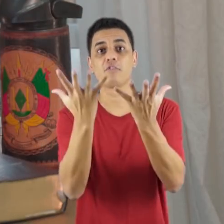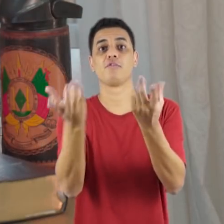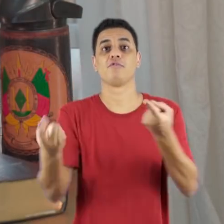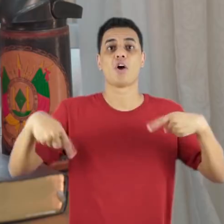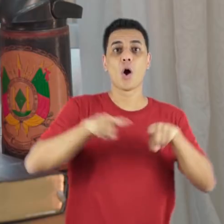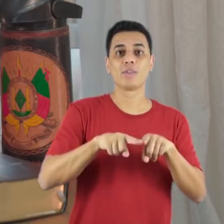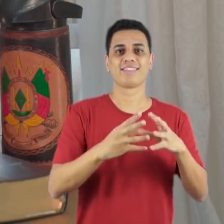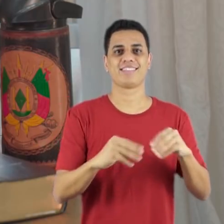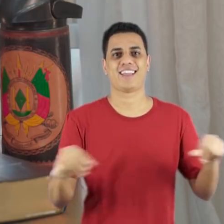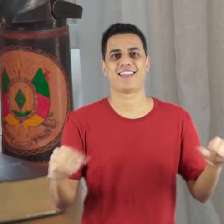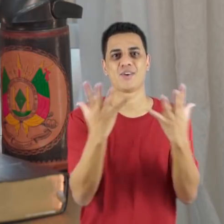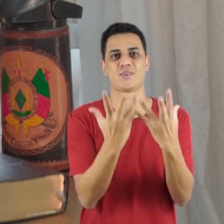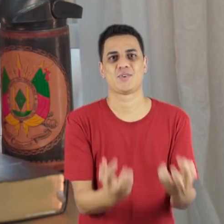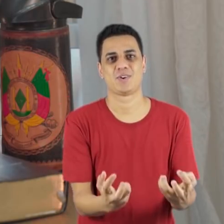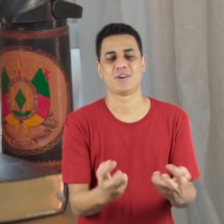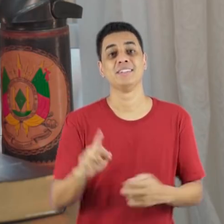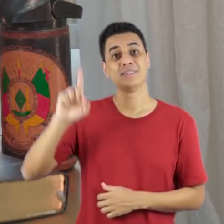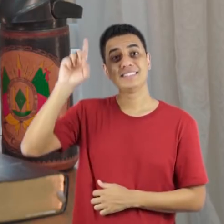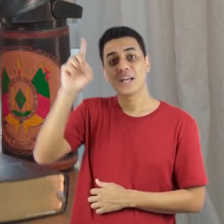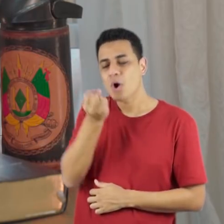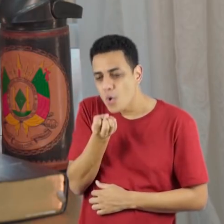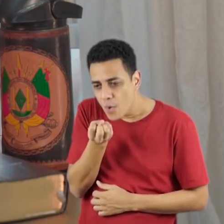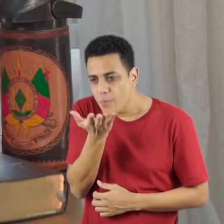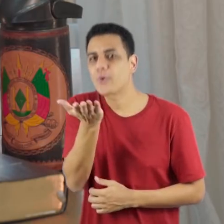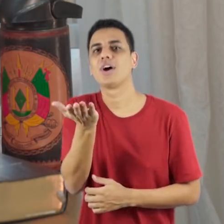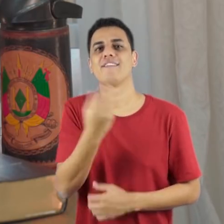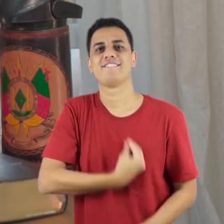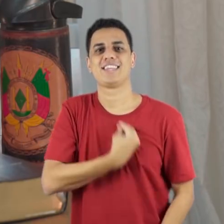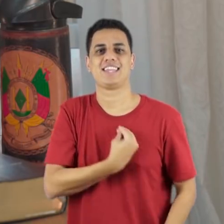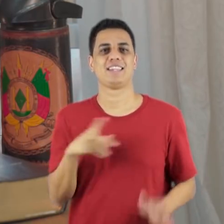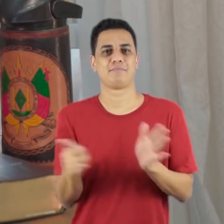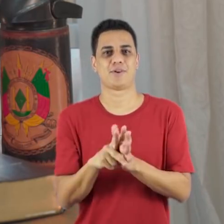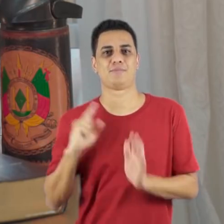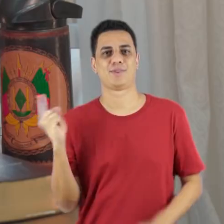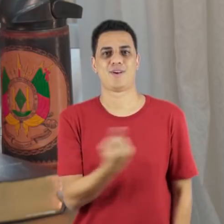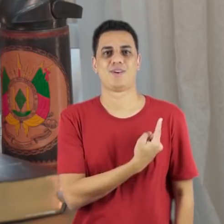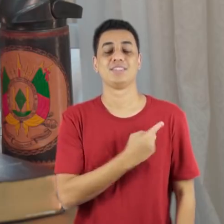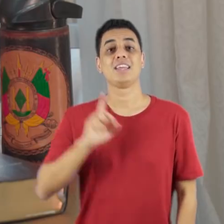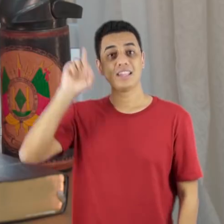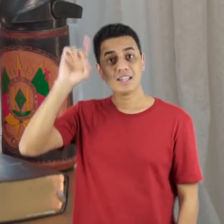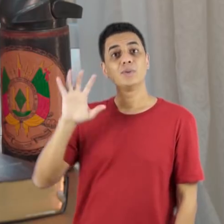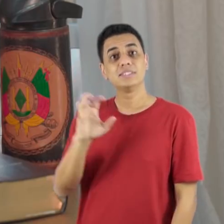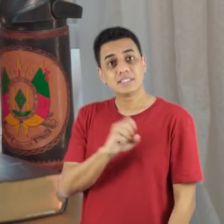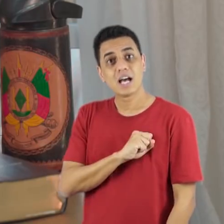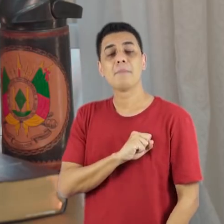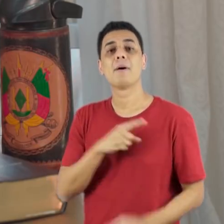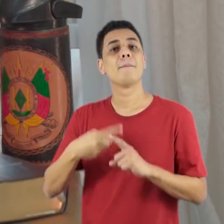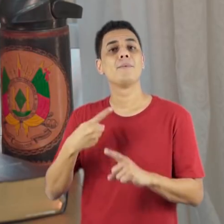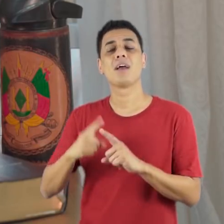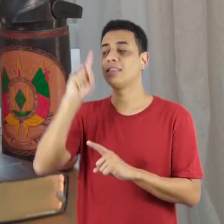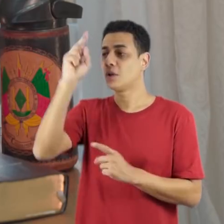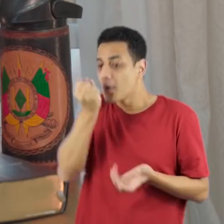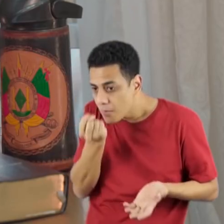nos criou, nos formou com suas próprias mãos e soprou o seu fôlego divino em nós. E ele ama aqueles que ele mesmo fez